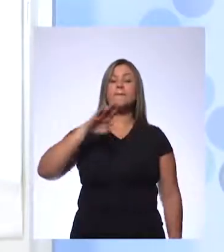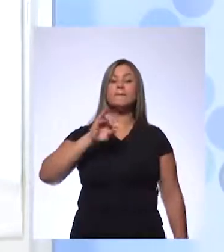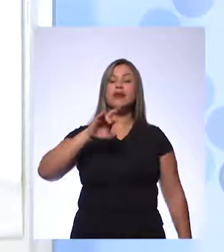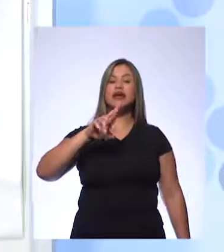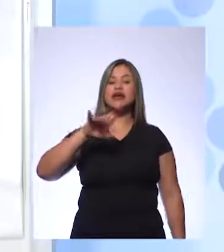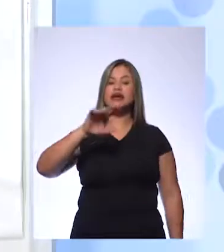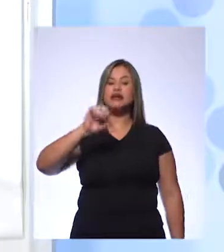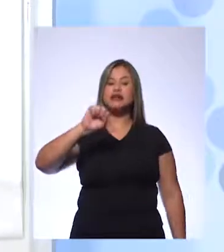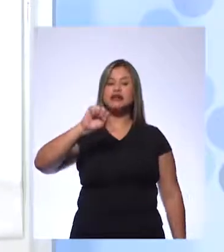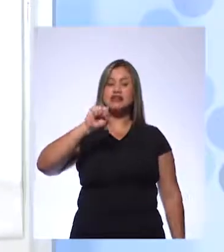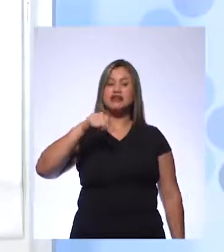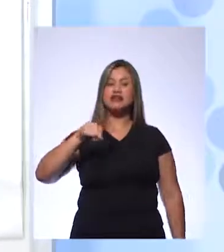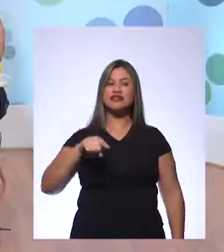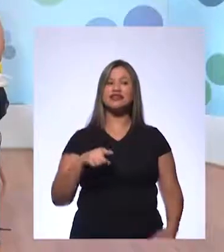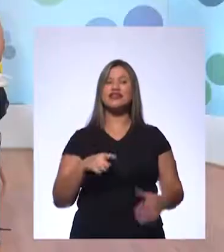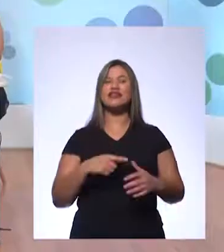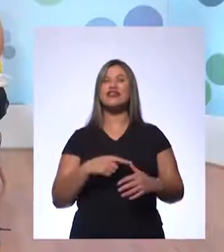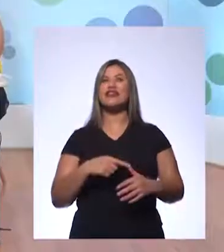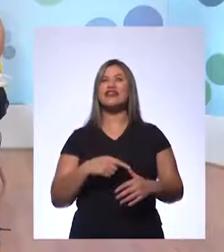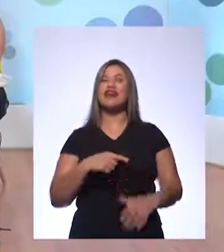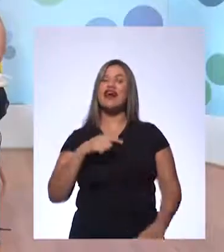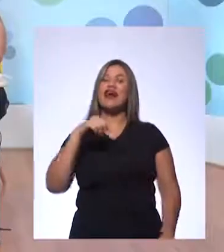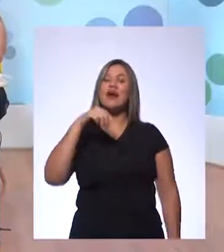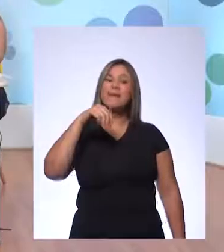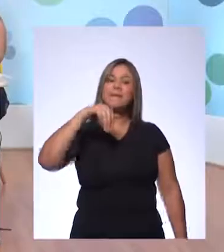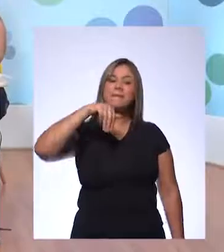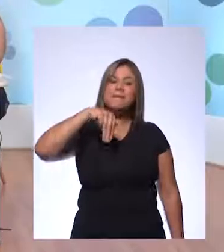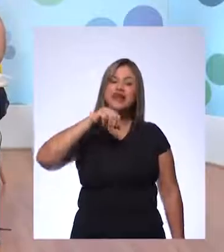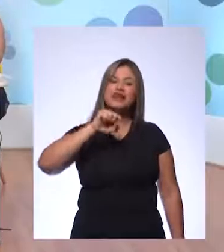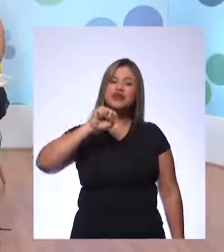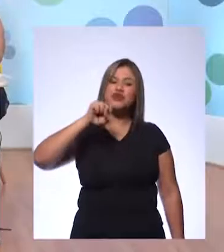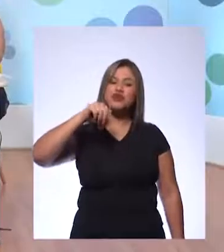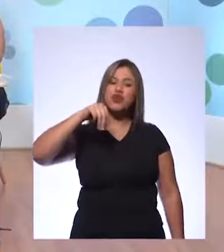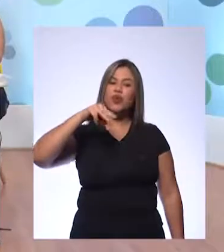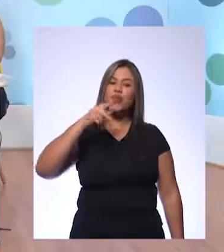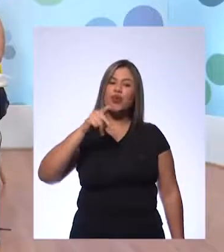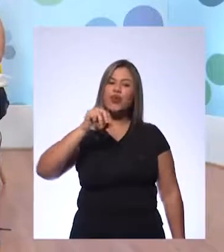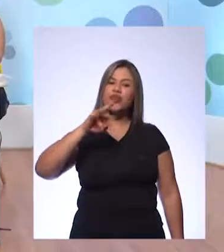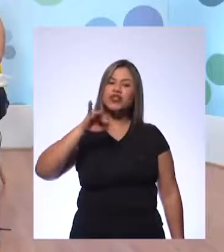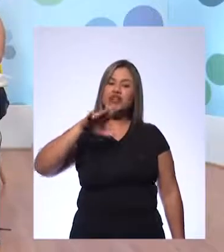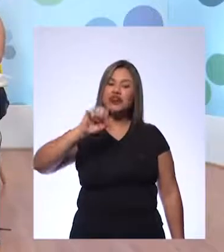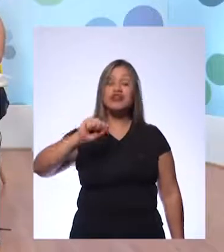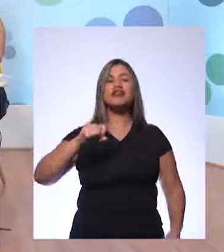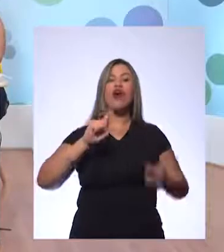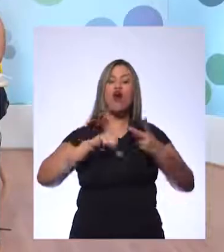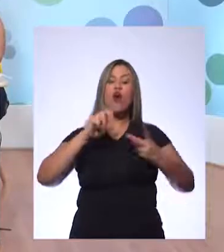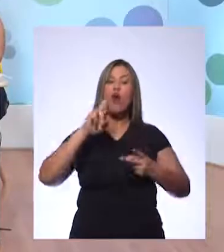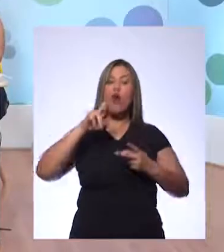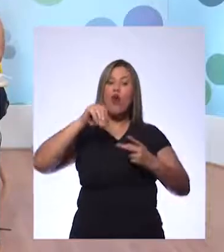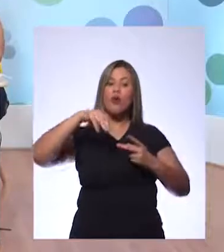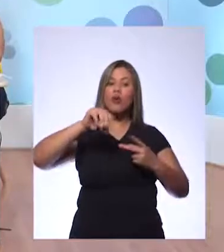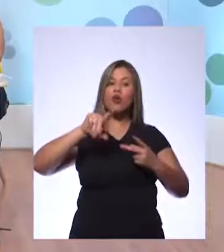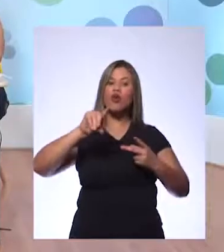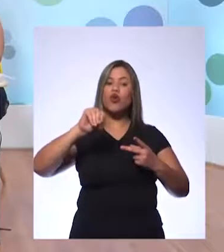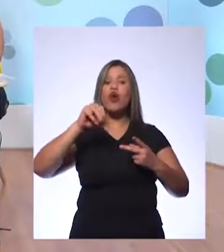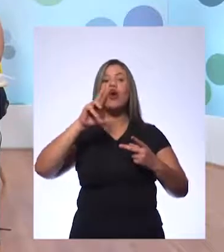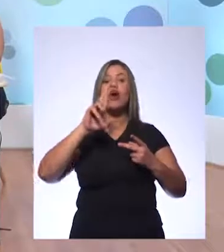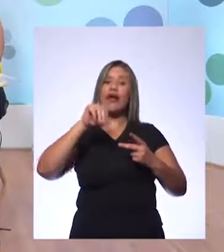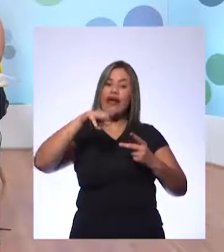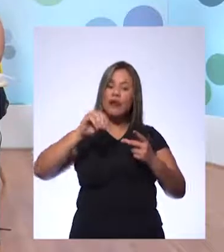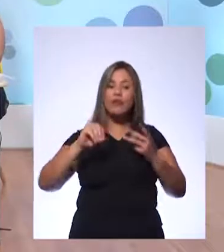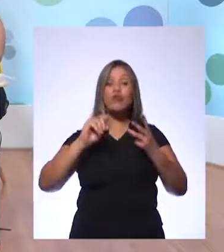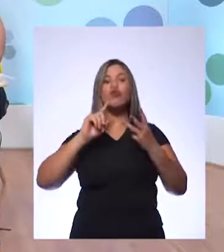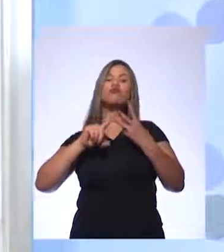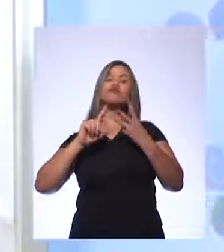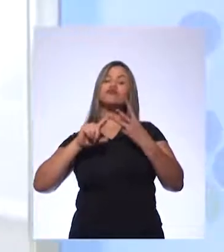Rômulo e Remo e Rômulo e Remo Rômulo e Remo antigo Então vamos lá é legal situação